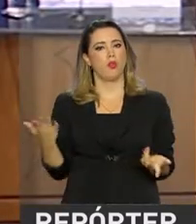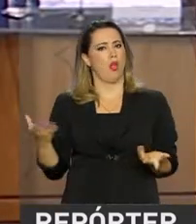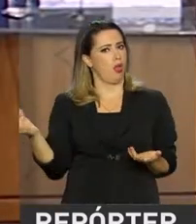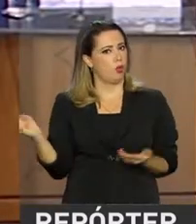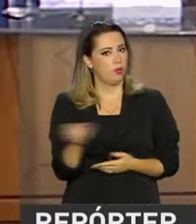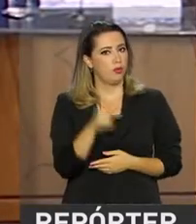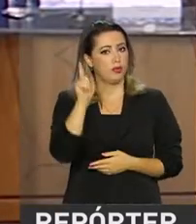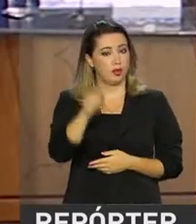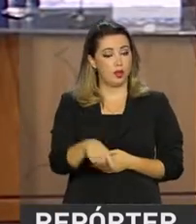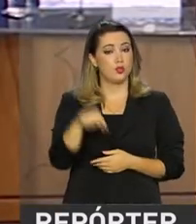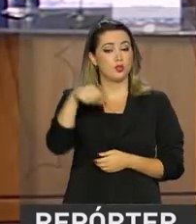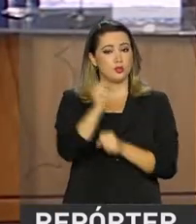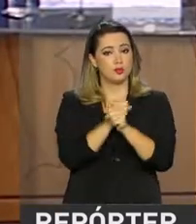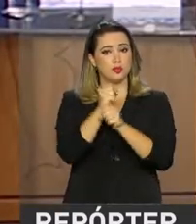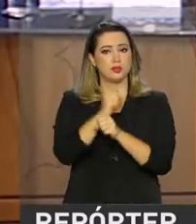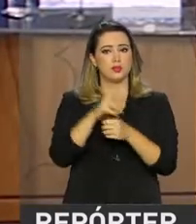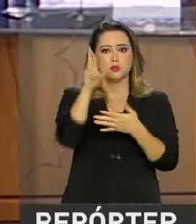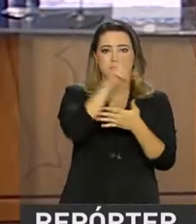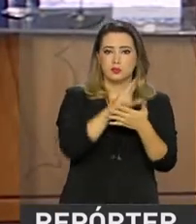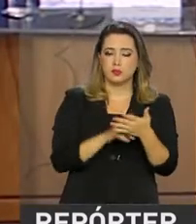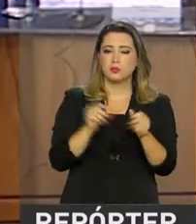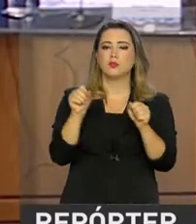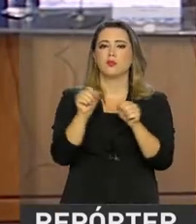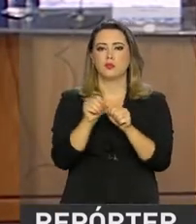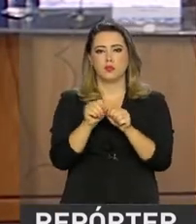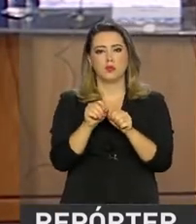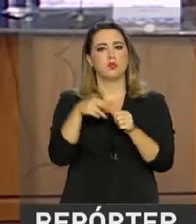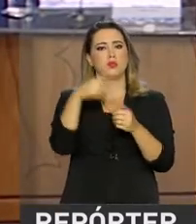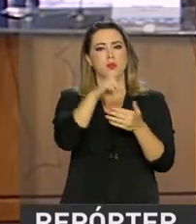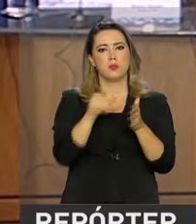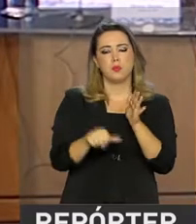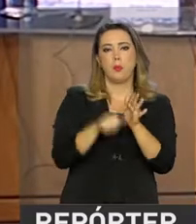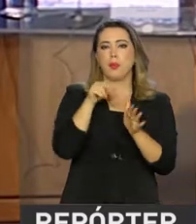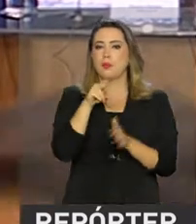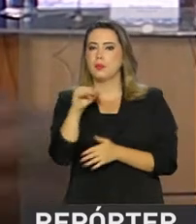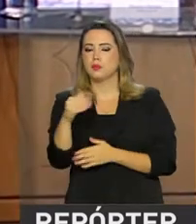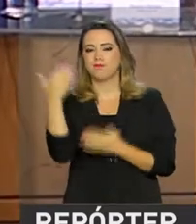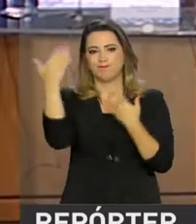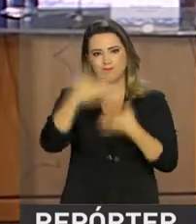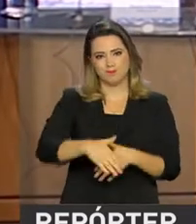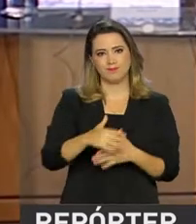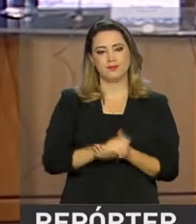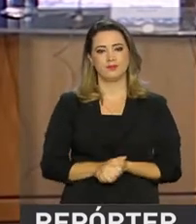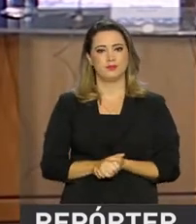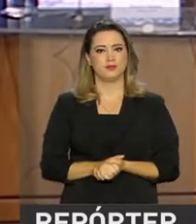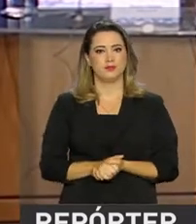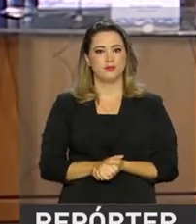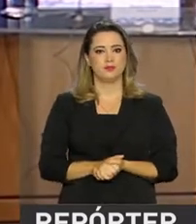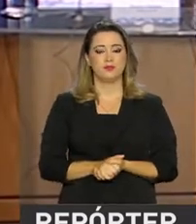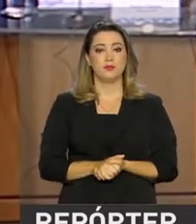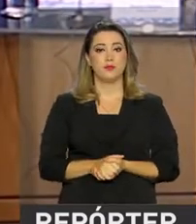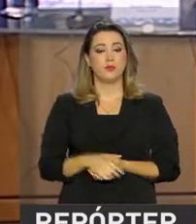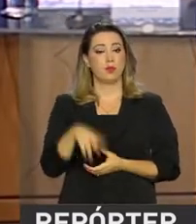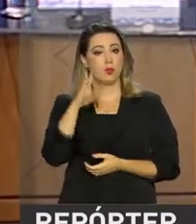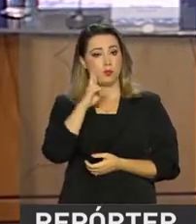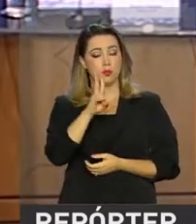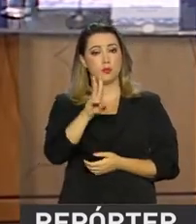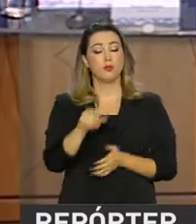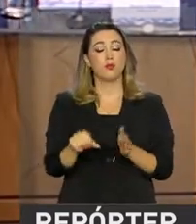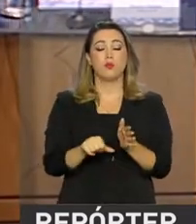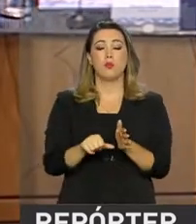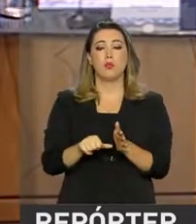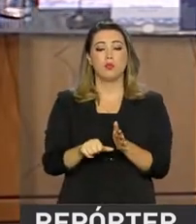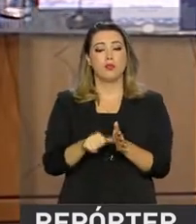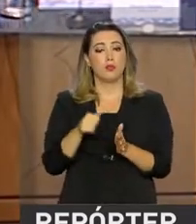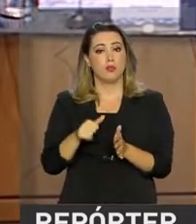A novidade é que neste ano, a redação também foi feita no primeiro dia. Você está vendo imagens ao